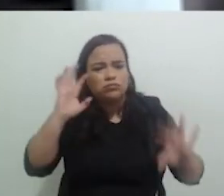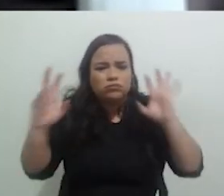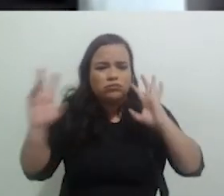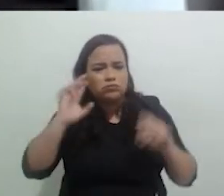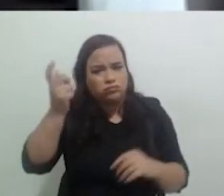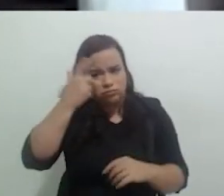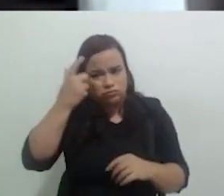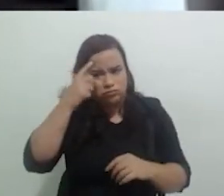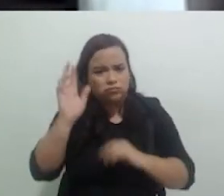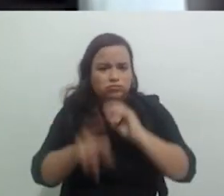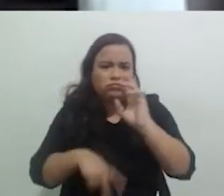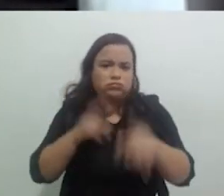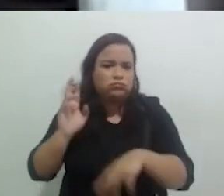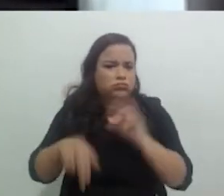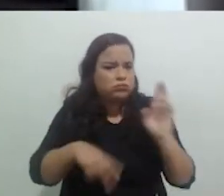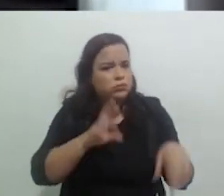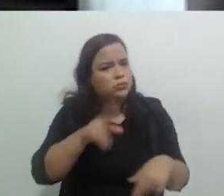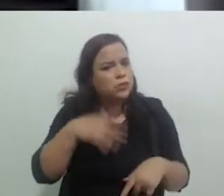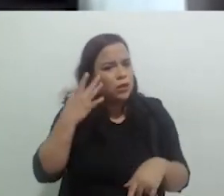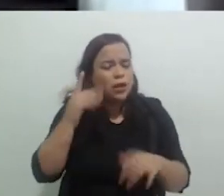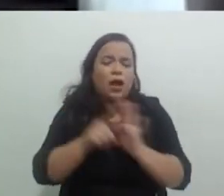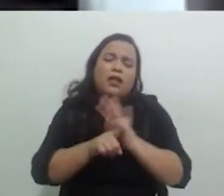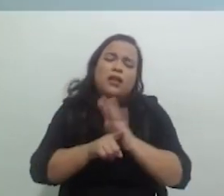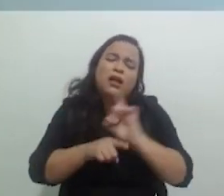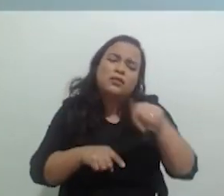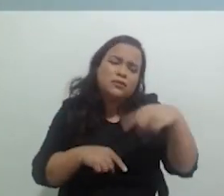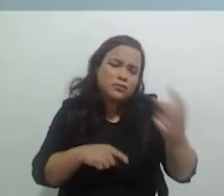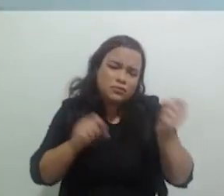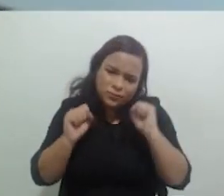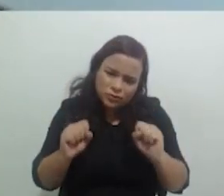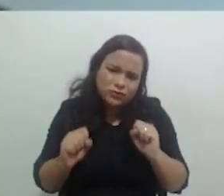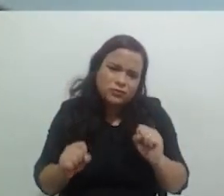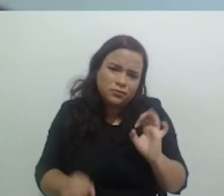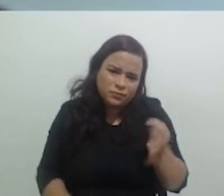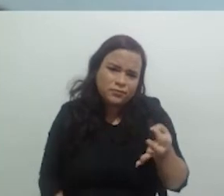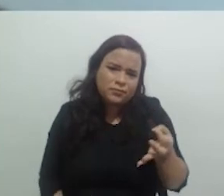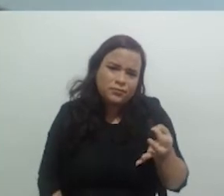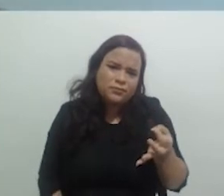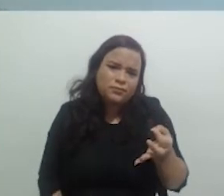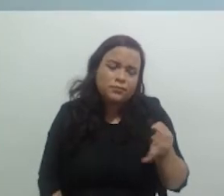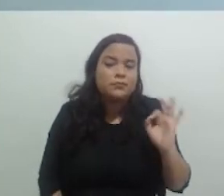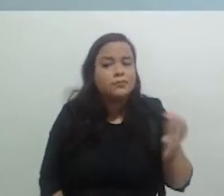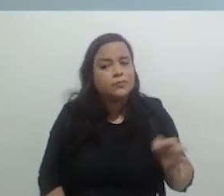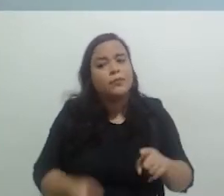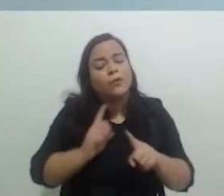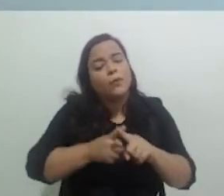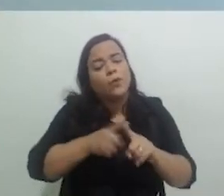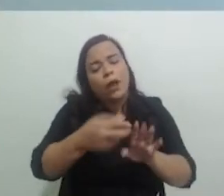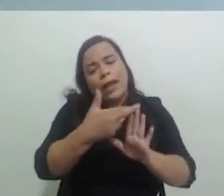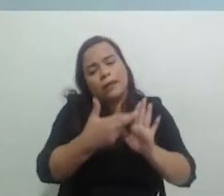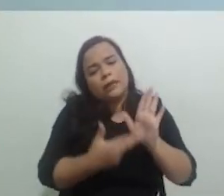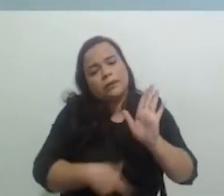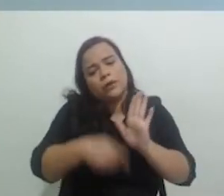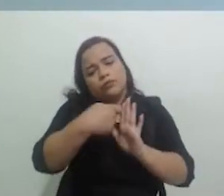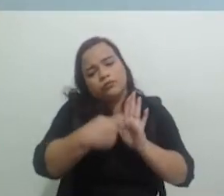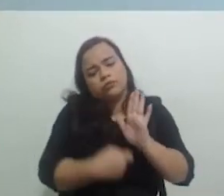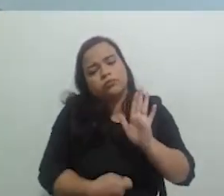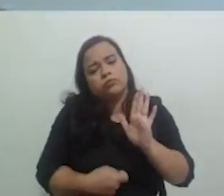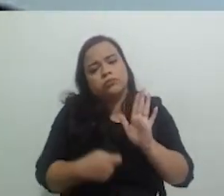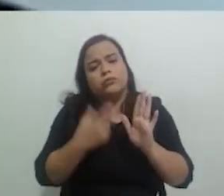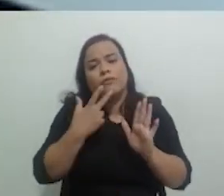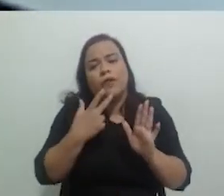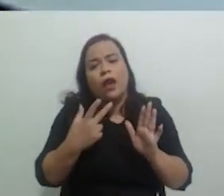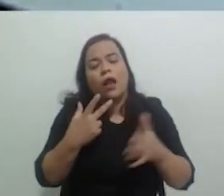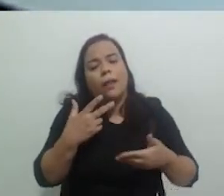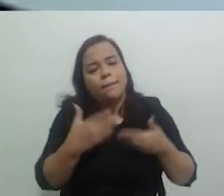poderia analisar depois do resultado. É porque né? A redação, desembargador Amauri, ela diz que os processos devem